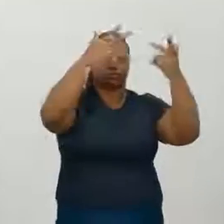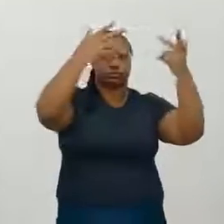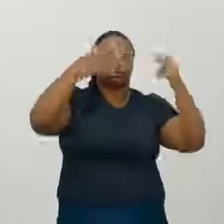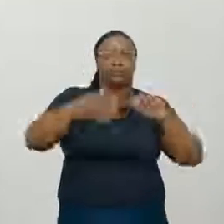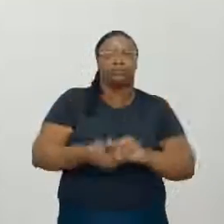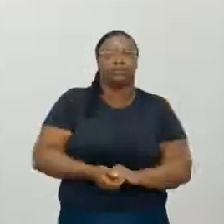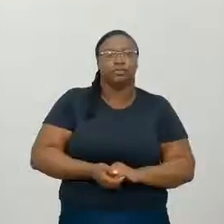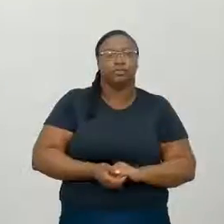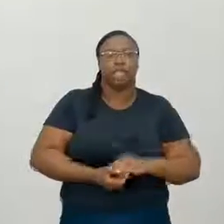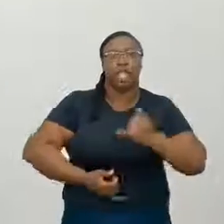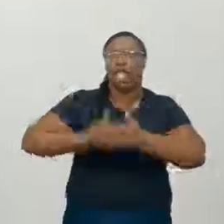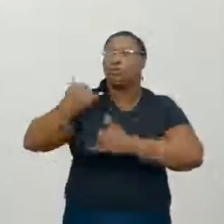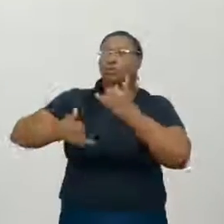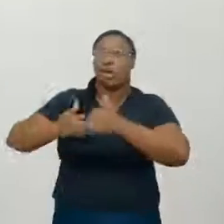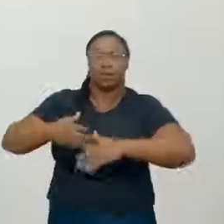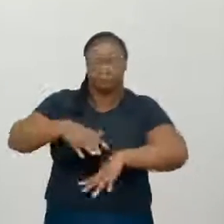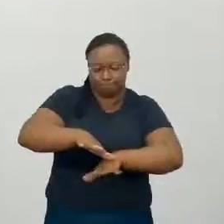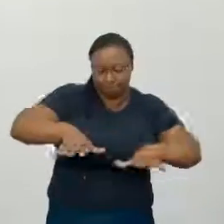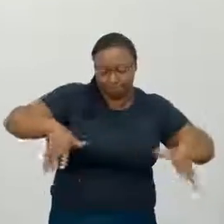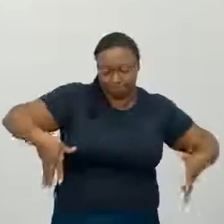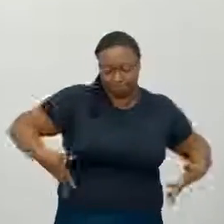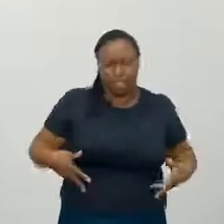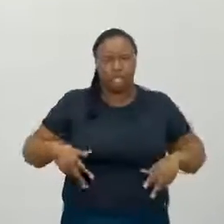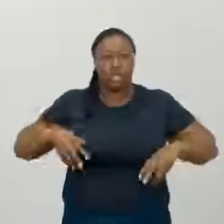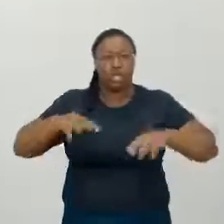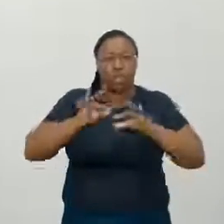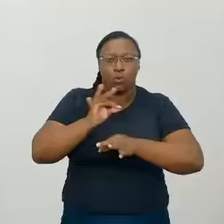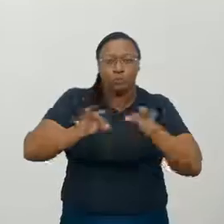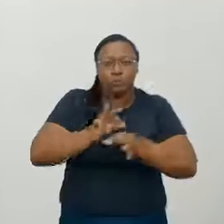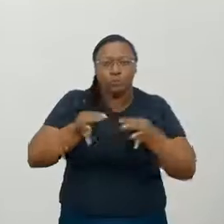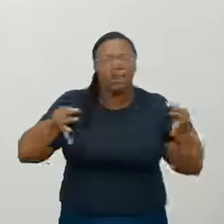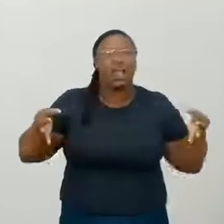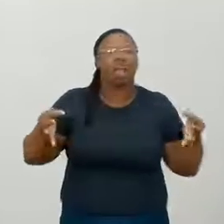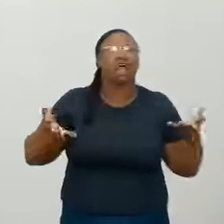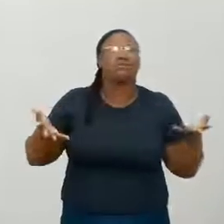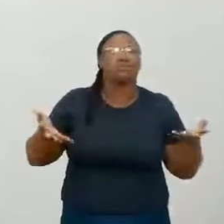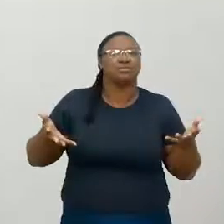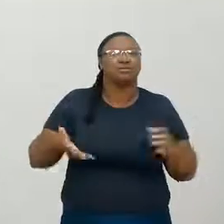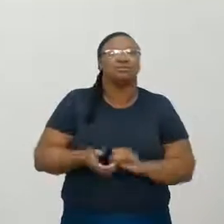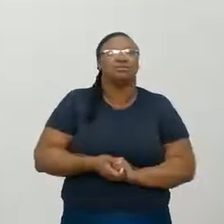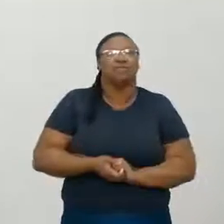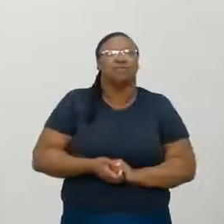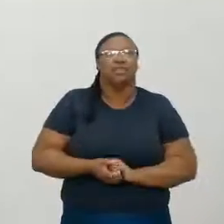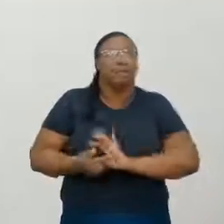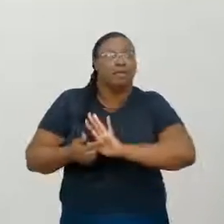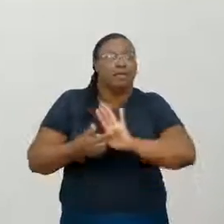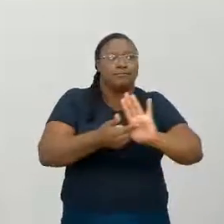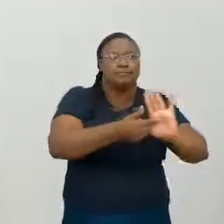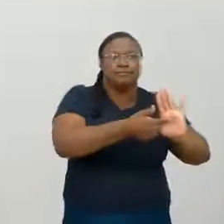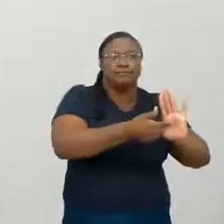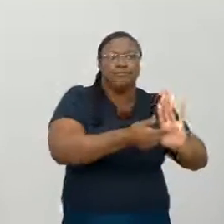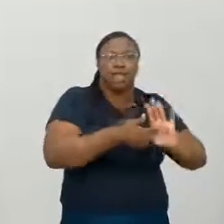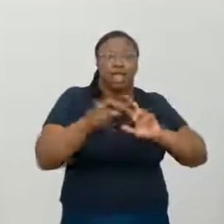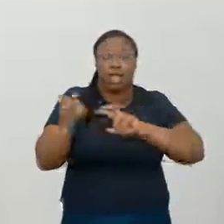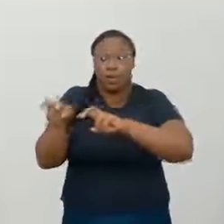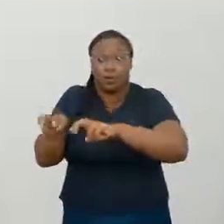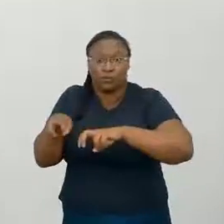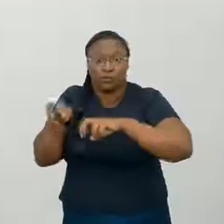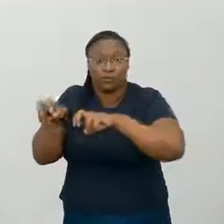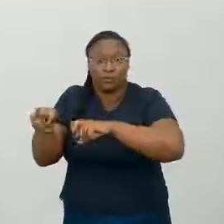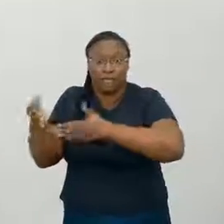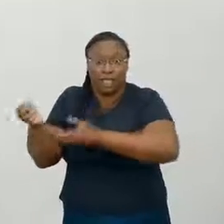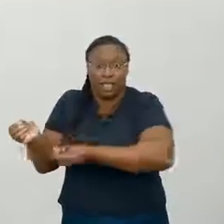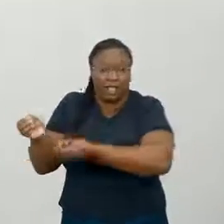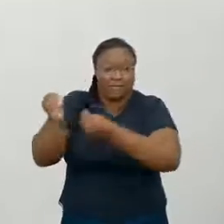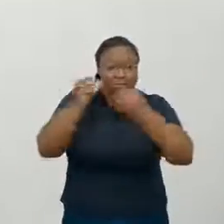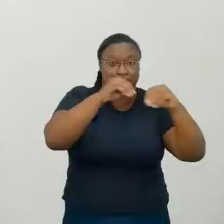aquelas competições de barril, né, de laço, né? Então era muito essa demonstração do que está lá no campo e do que você traz